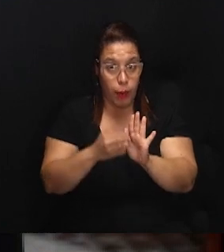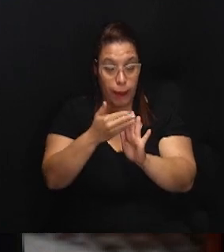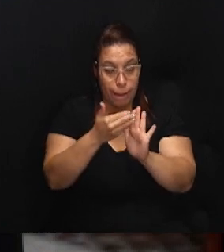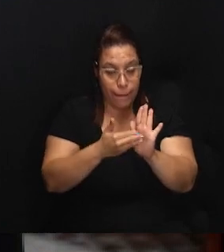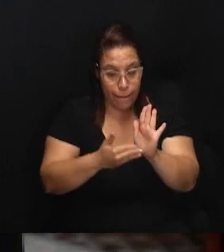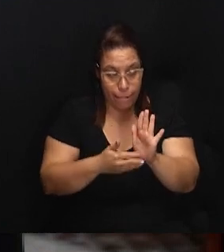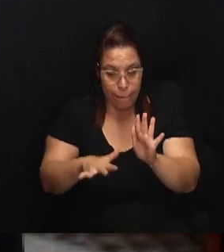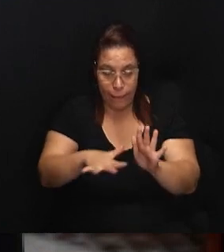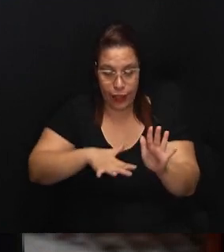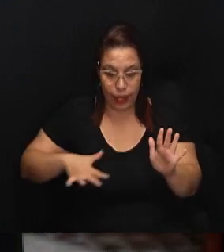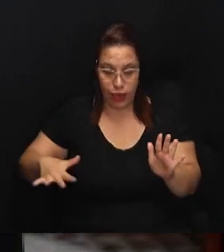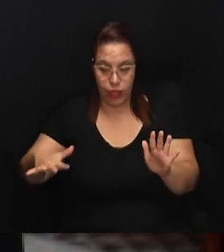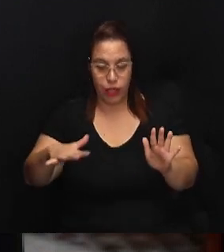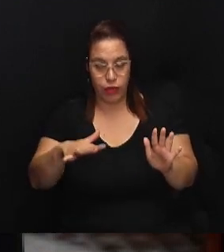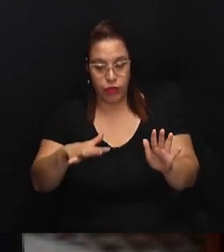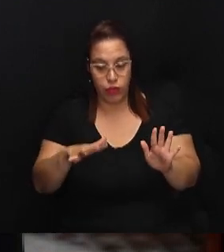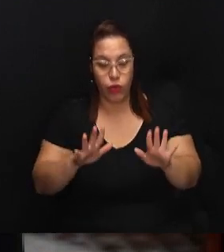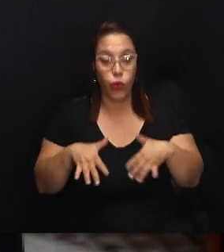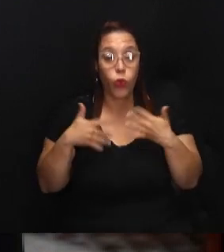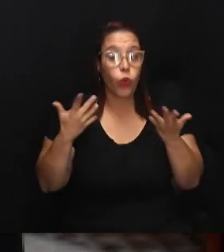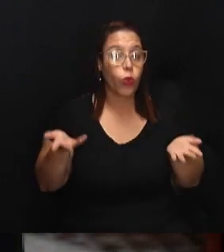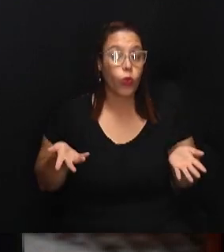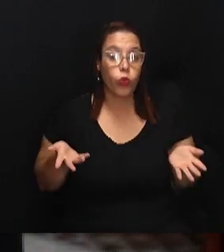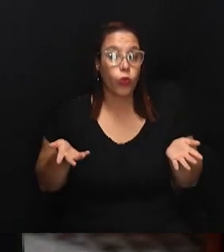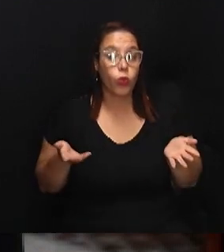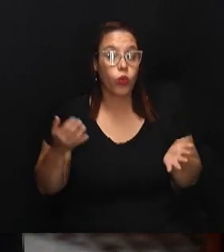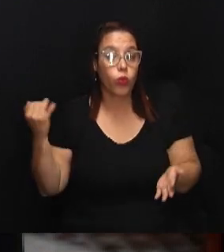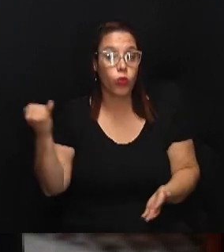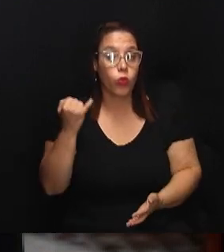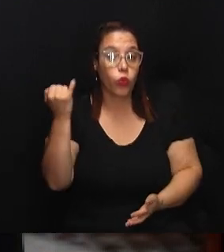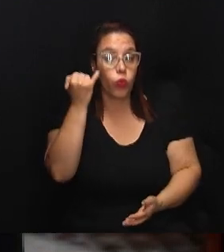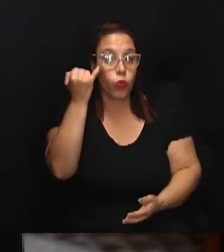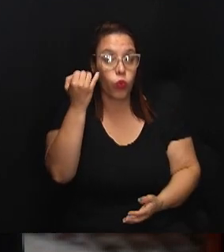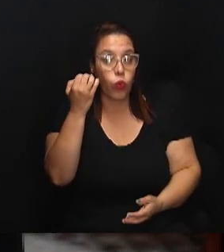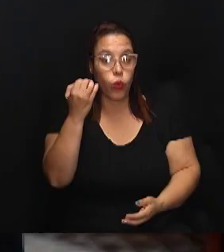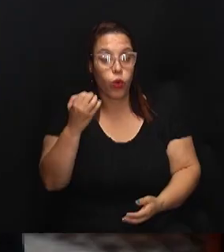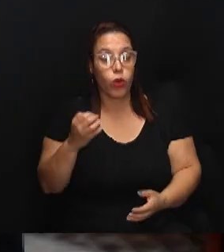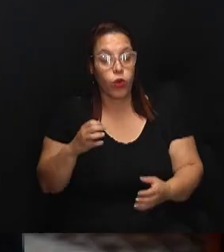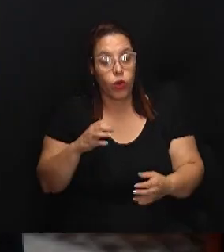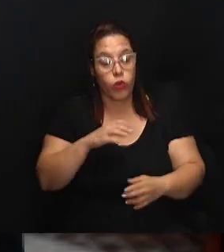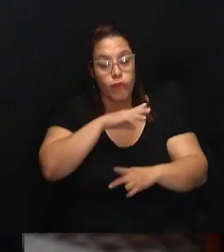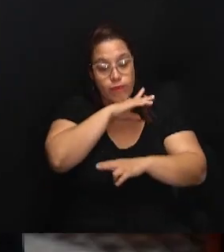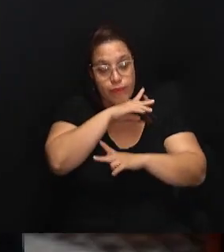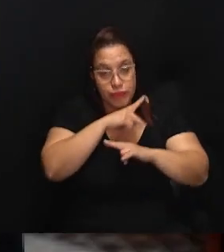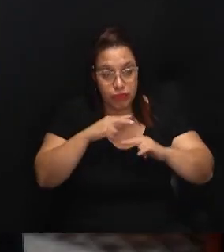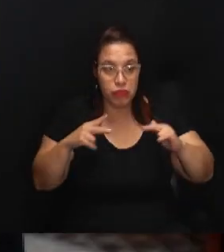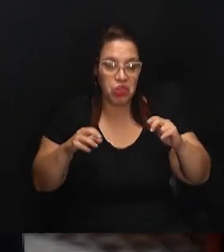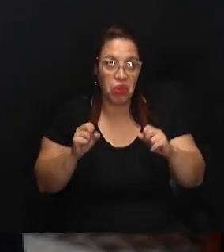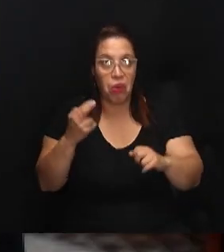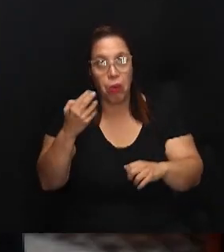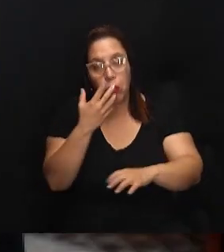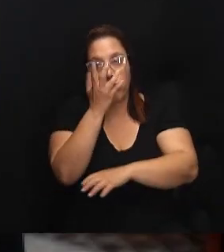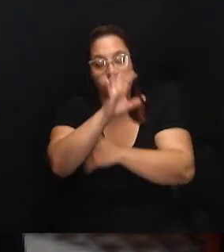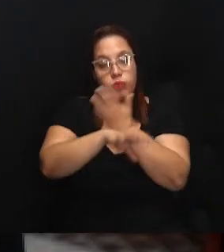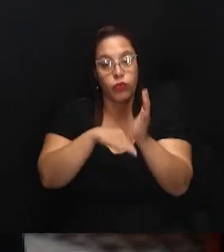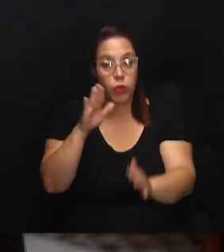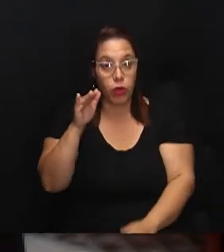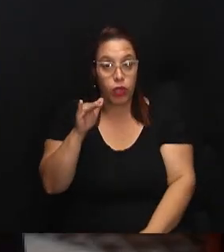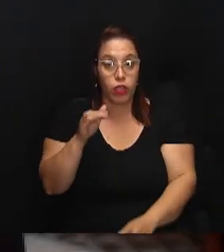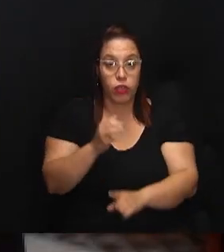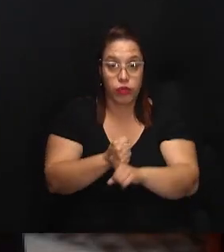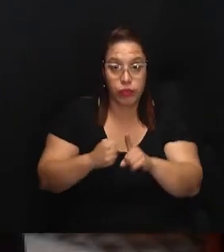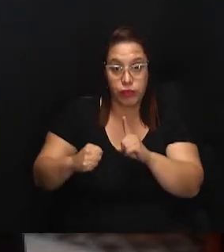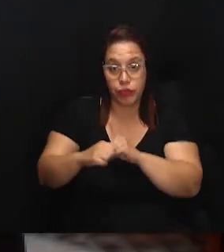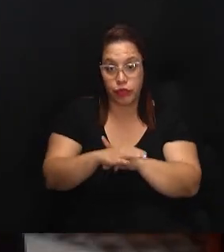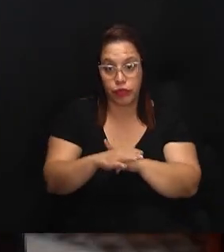de espécies daquela área e quais a importância dessas espécies, né, para a sociedade, para a